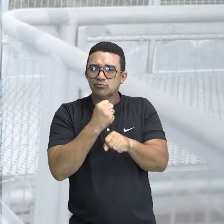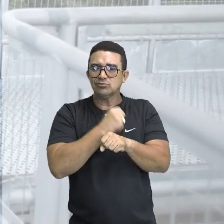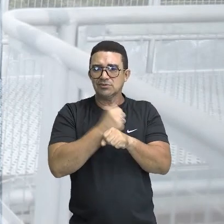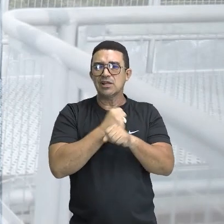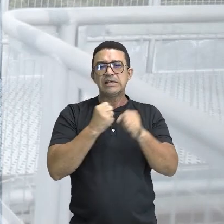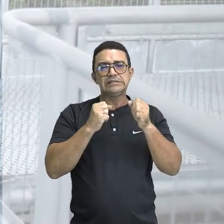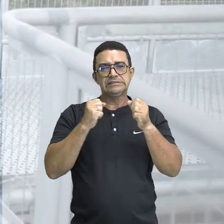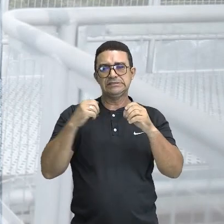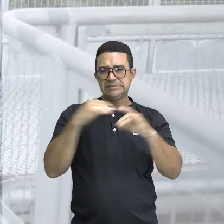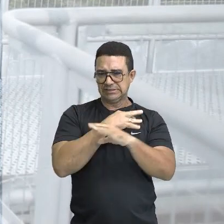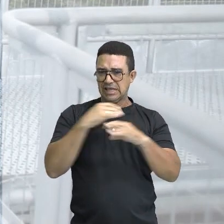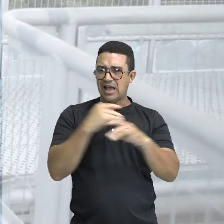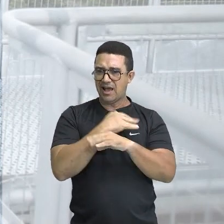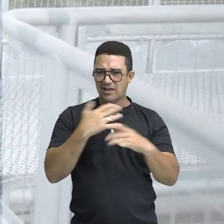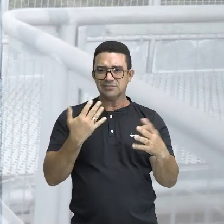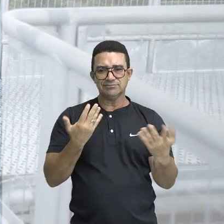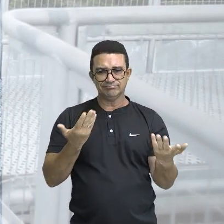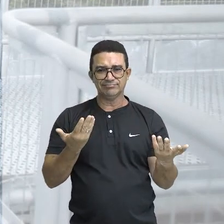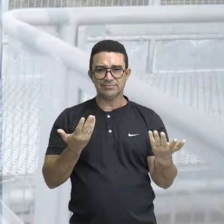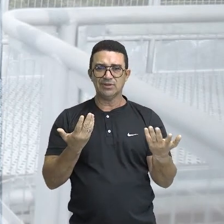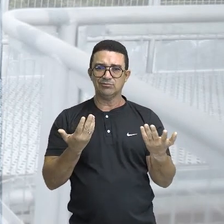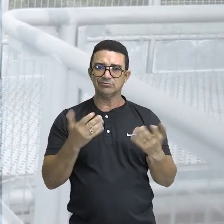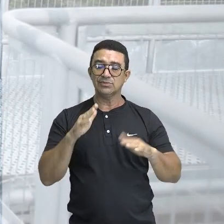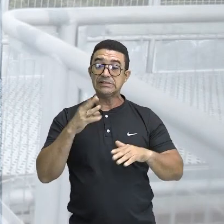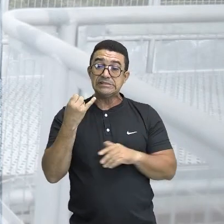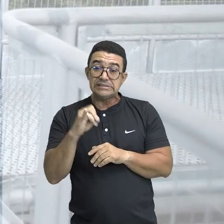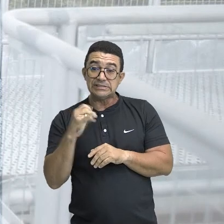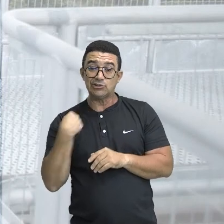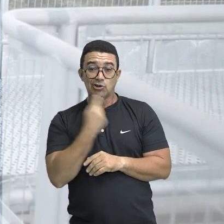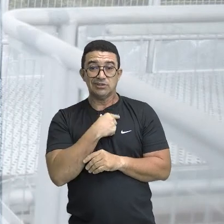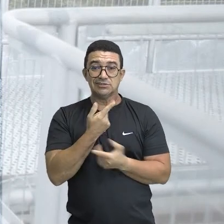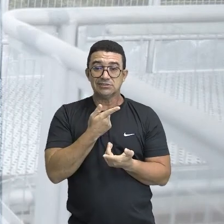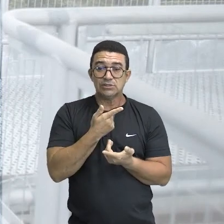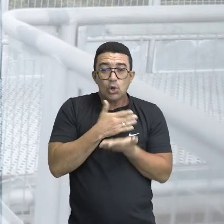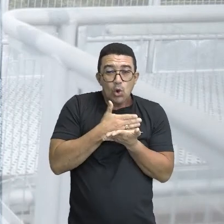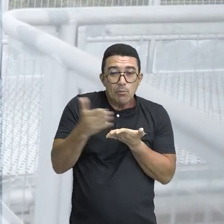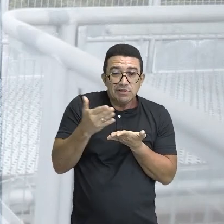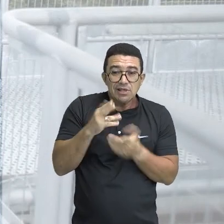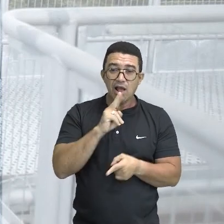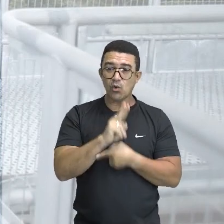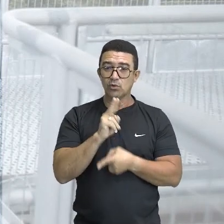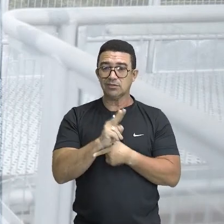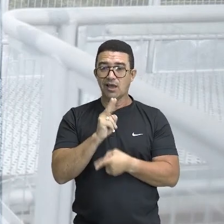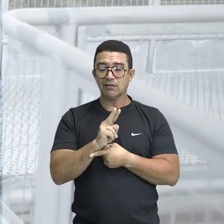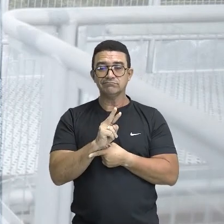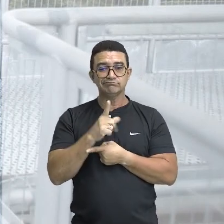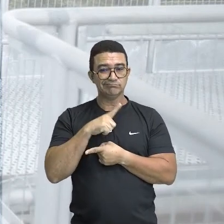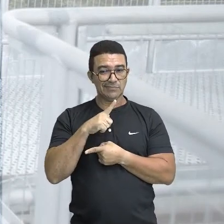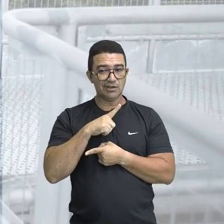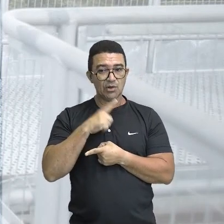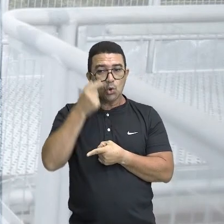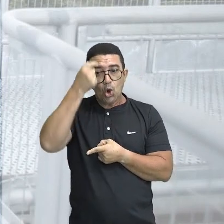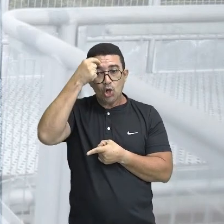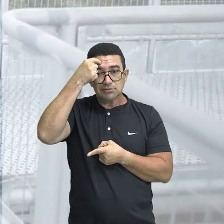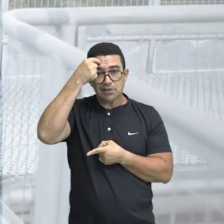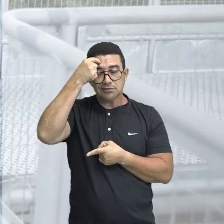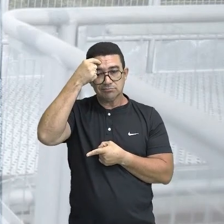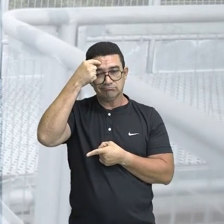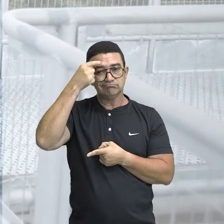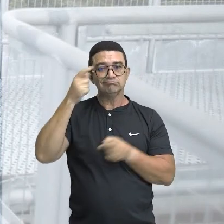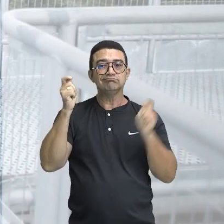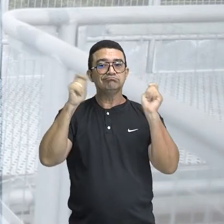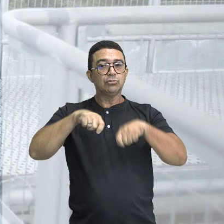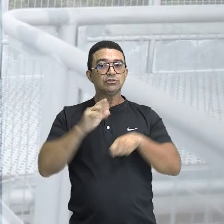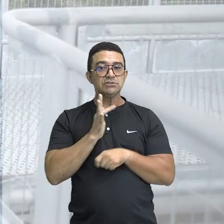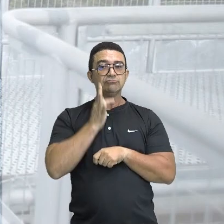população. Então, tudo isso, gente, infelizmente, se a gente realmente não começar a cuidar e ter um pouco mais de consciência, pode ser que